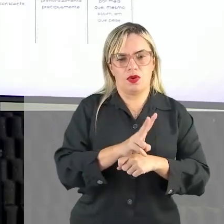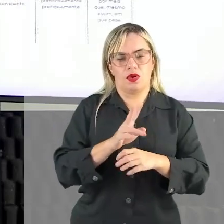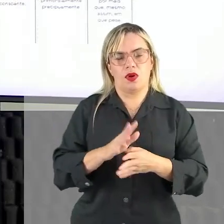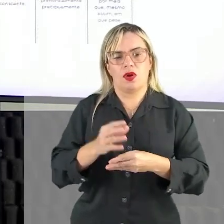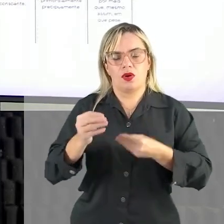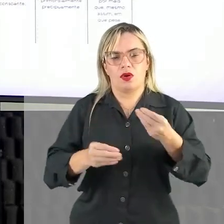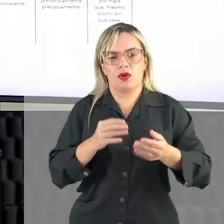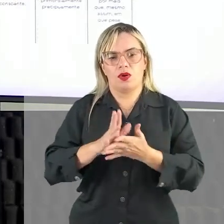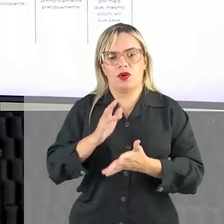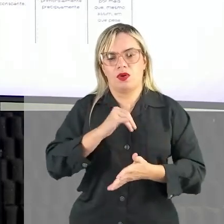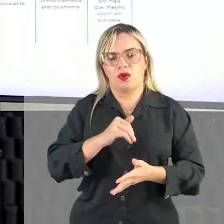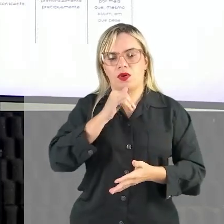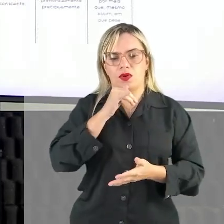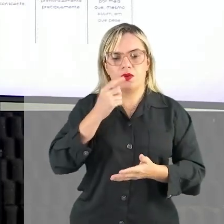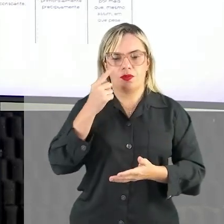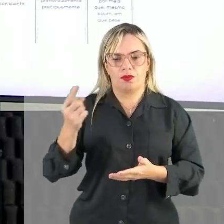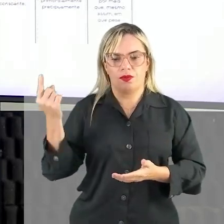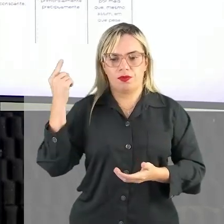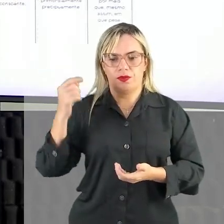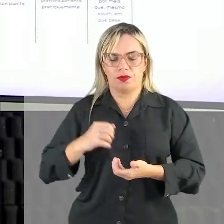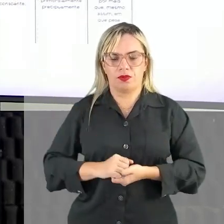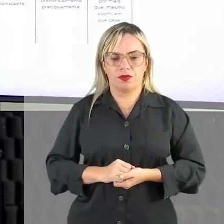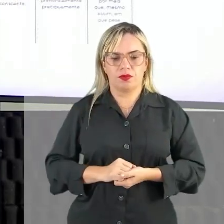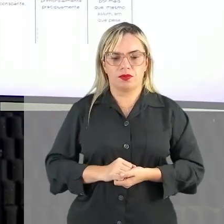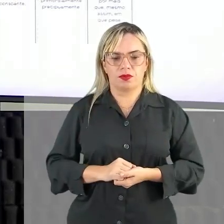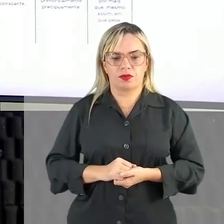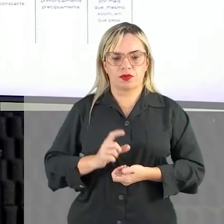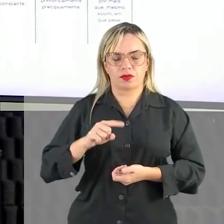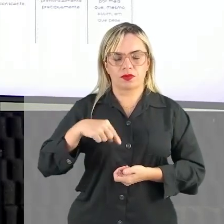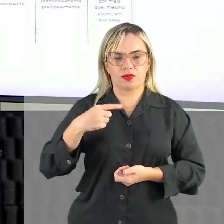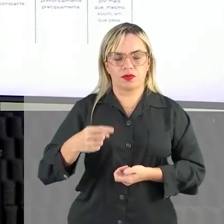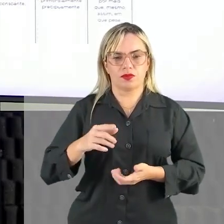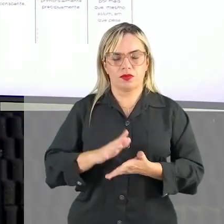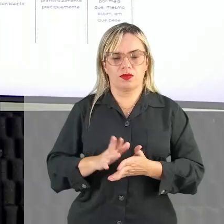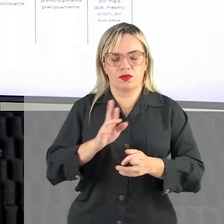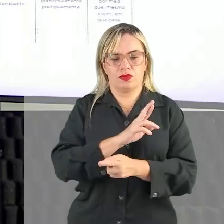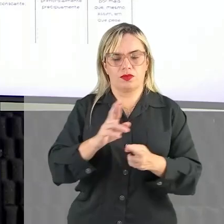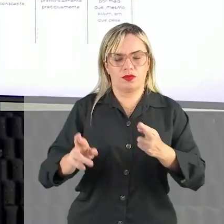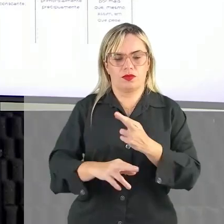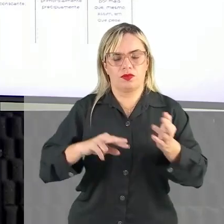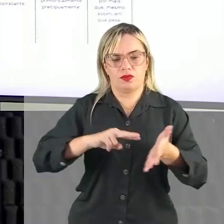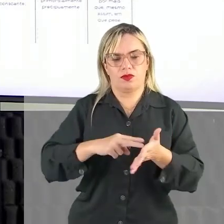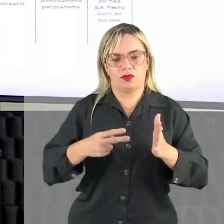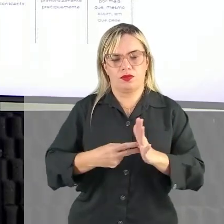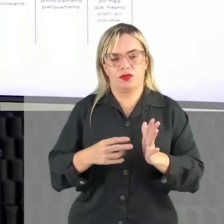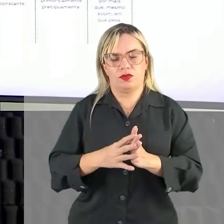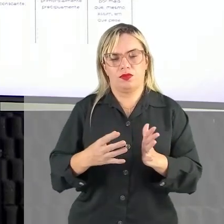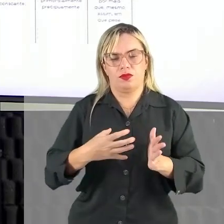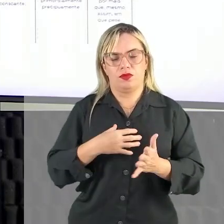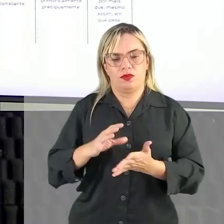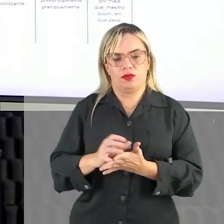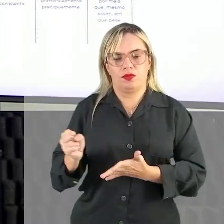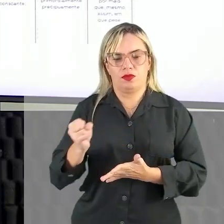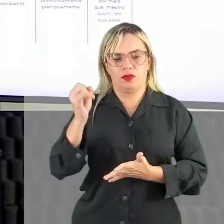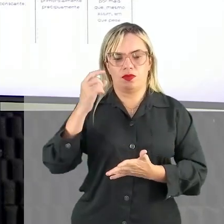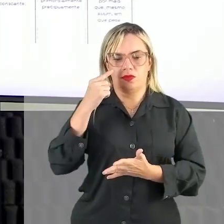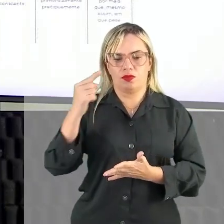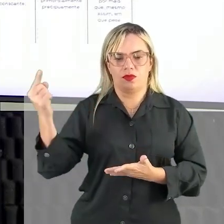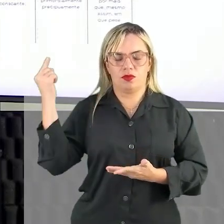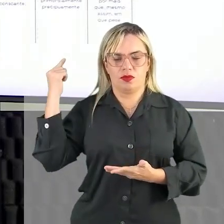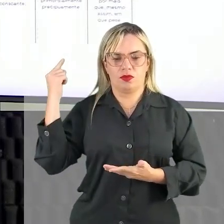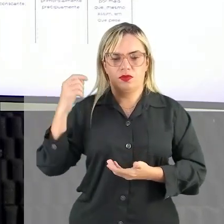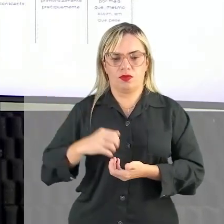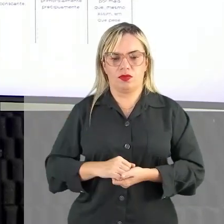por exemplo é a mesma coisa tá outras relações e semânticas pertinentes continuação